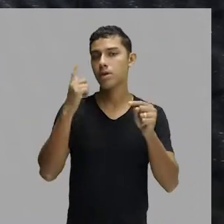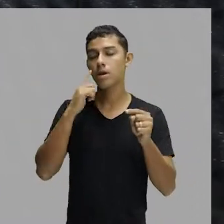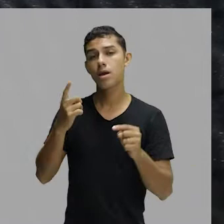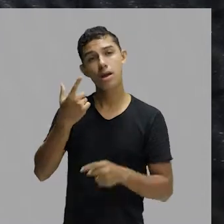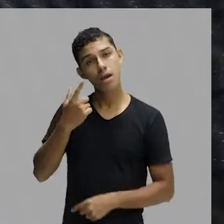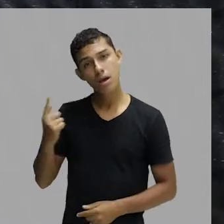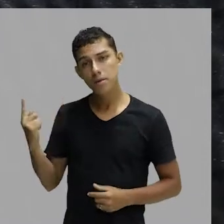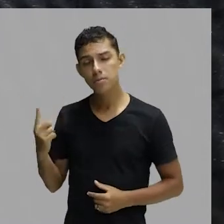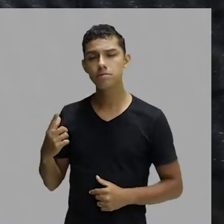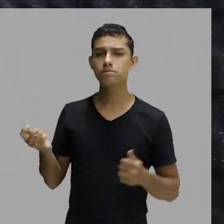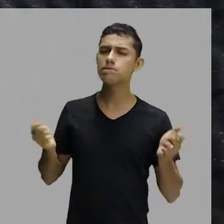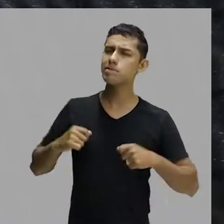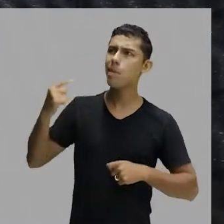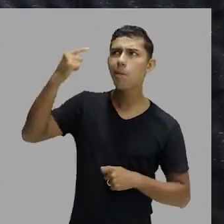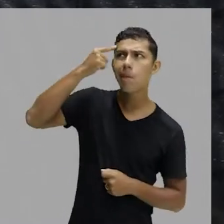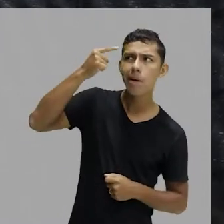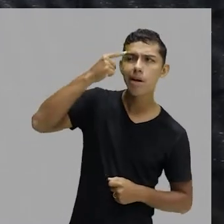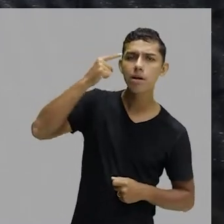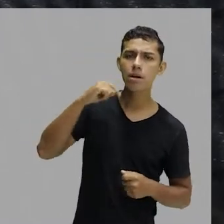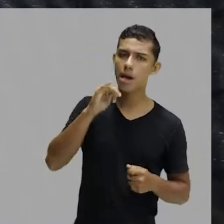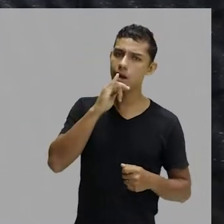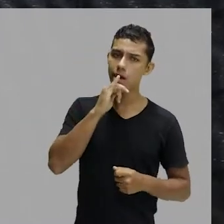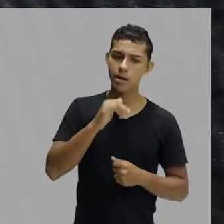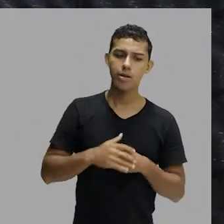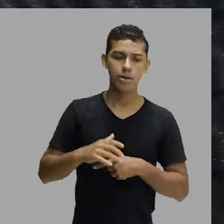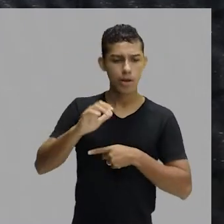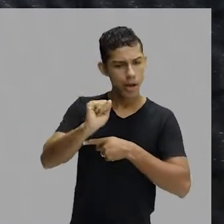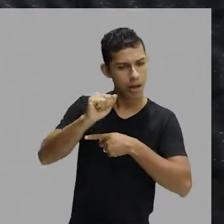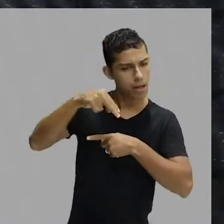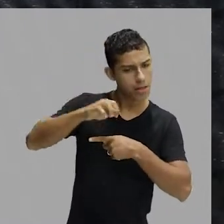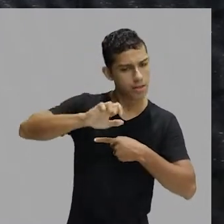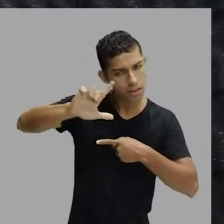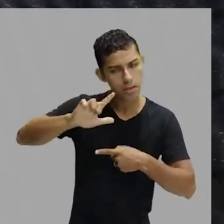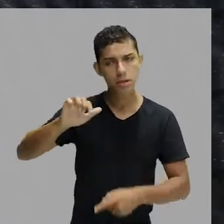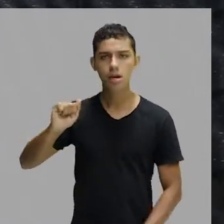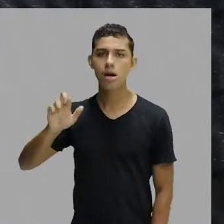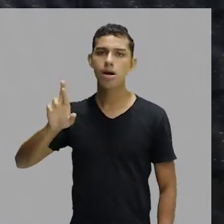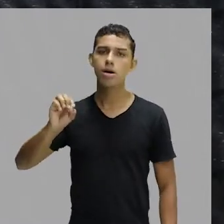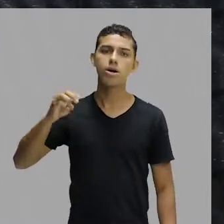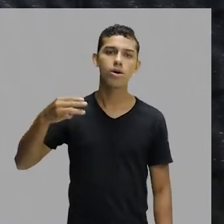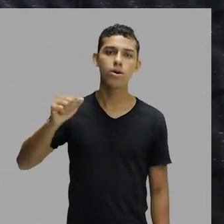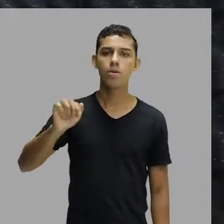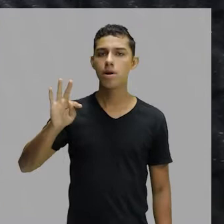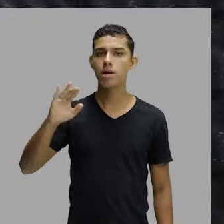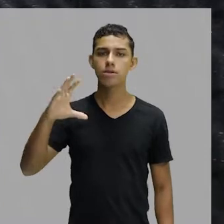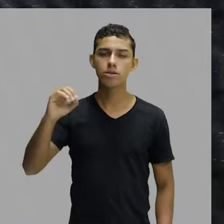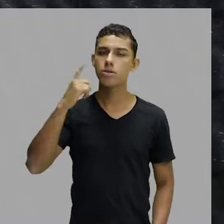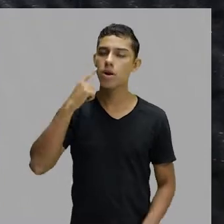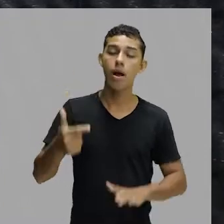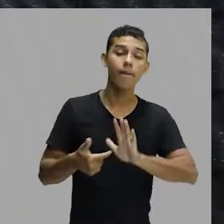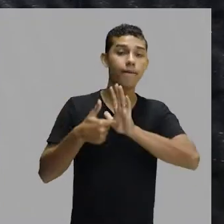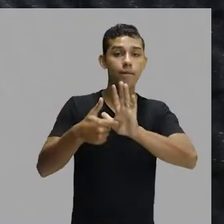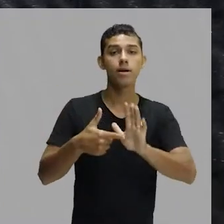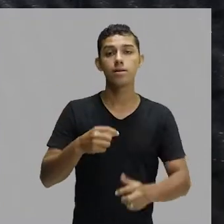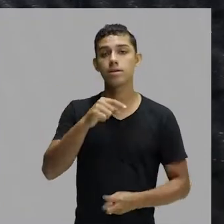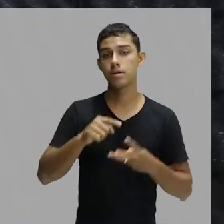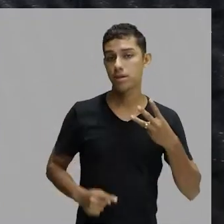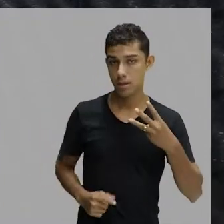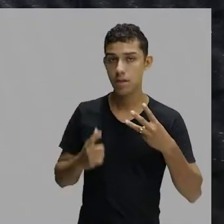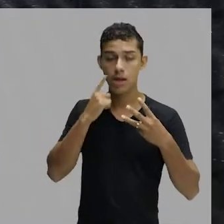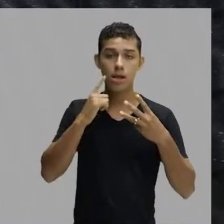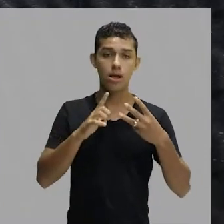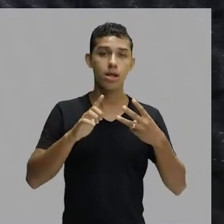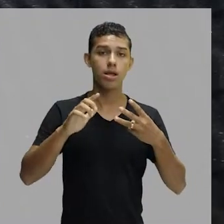gente pode pensar, poxa, o anel aromático, o anel benzênico, ele é formado por 3 ligações duplas e